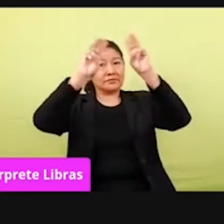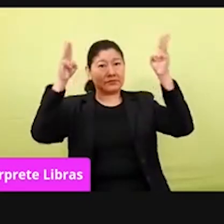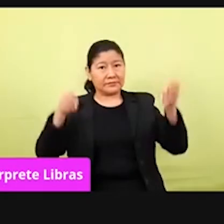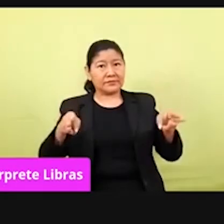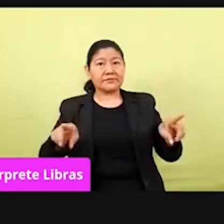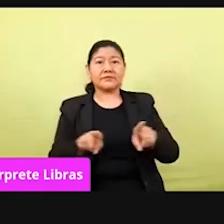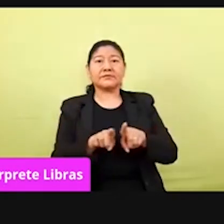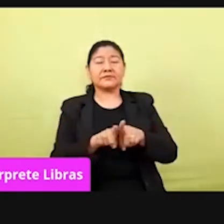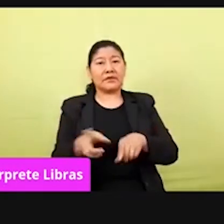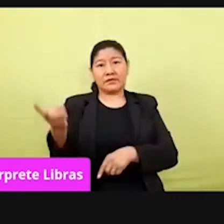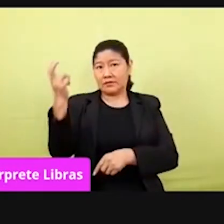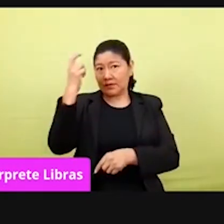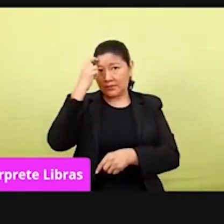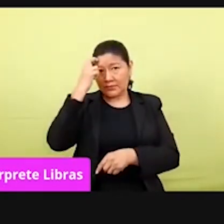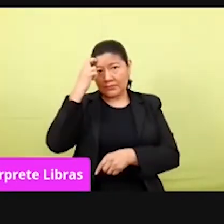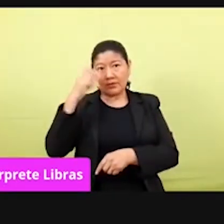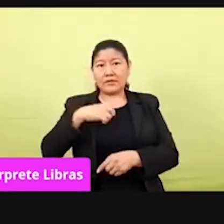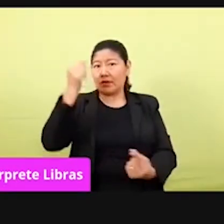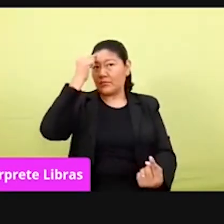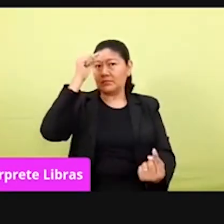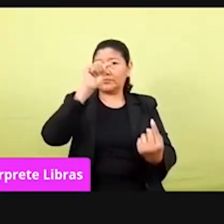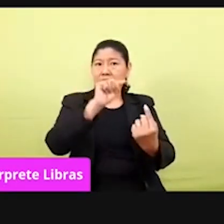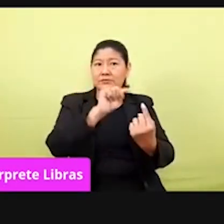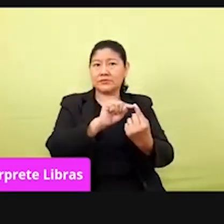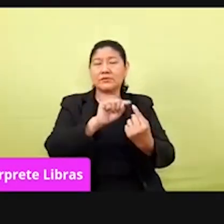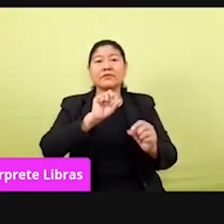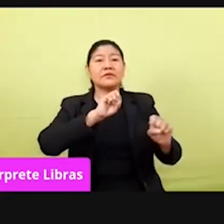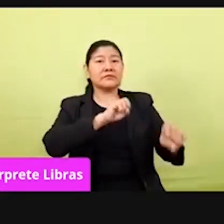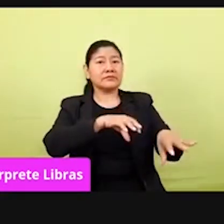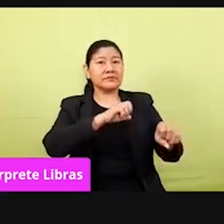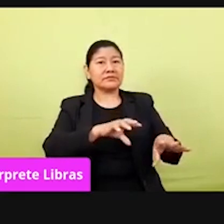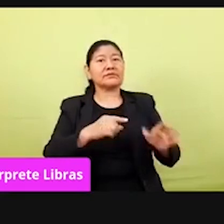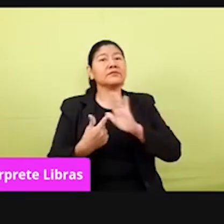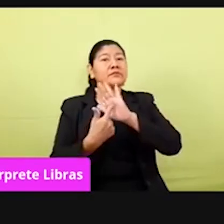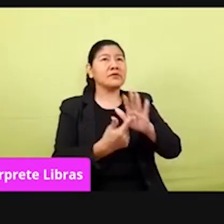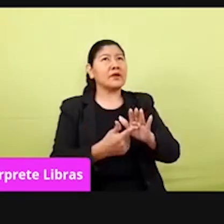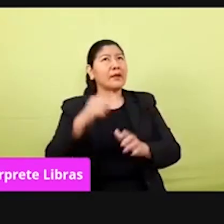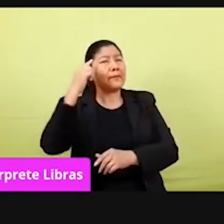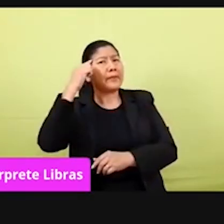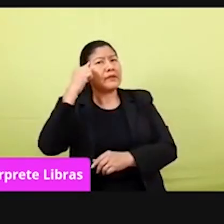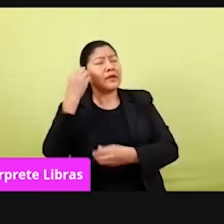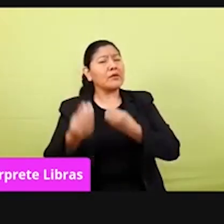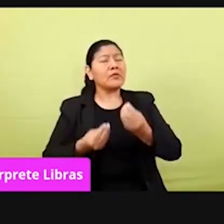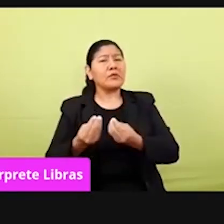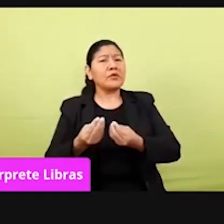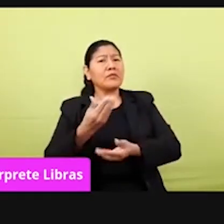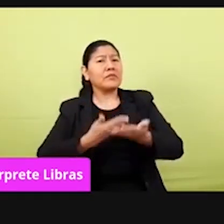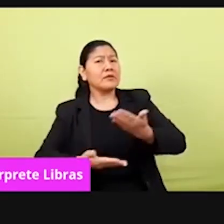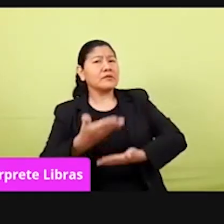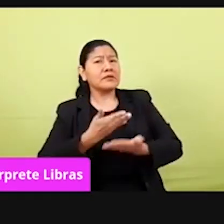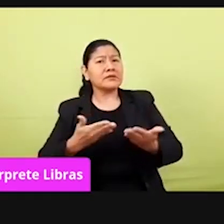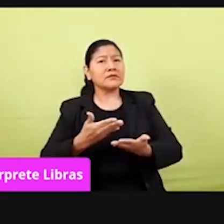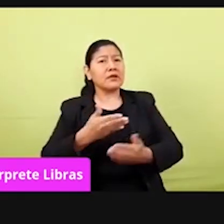Luzio, que tem finalidade de oferecer aos educadores a reflexão para a necessidade de incluir o educando ao